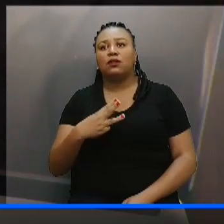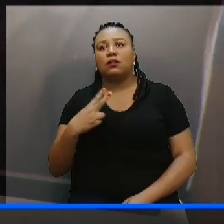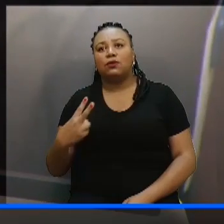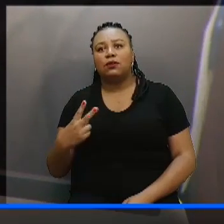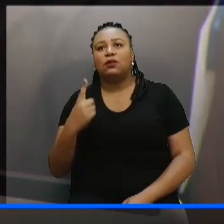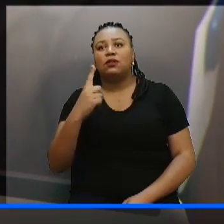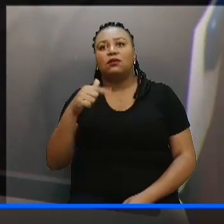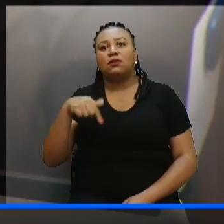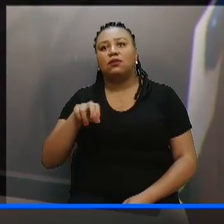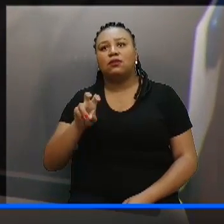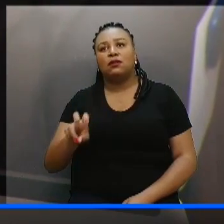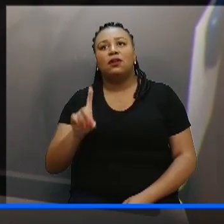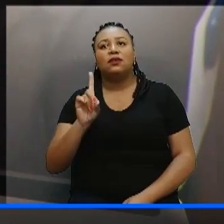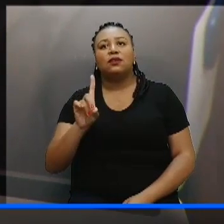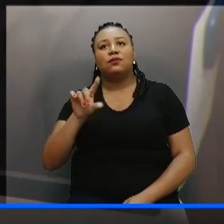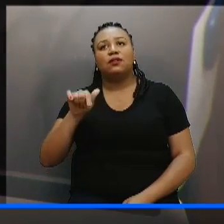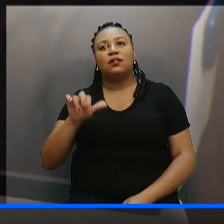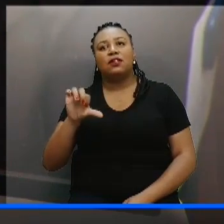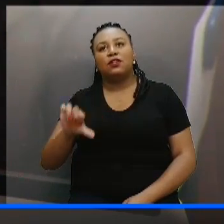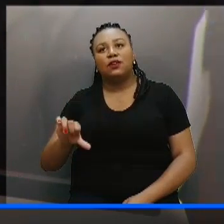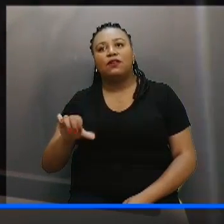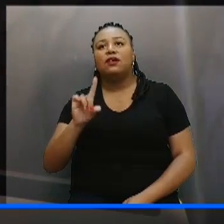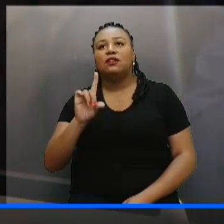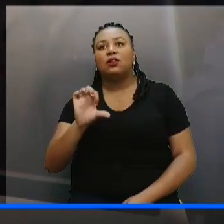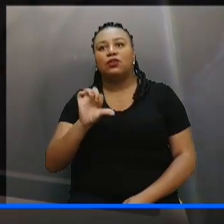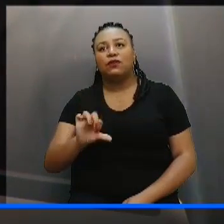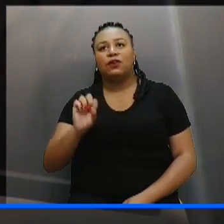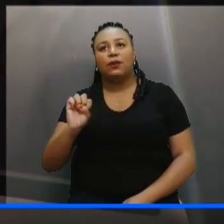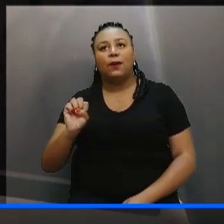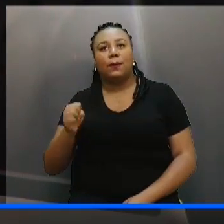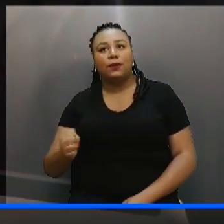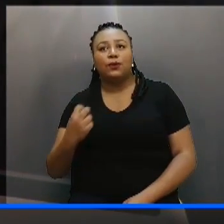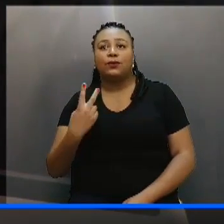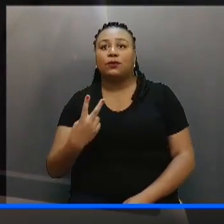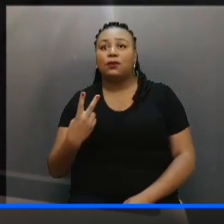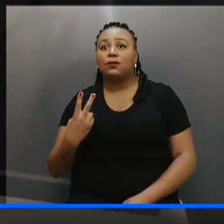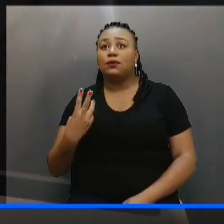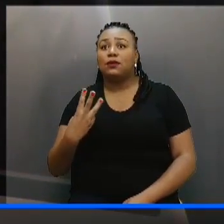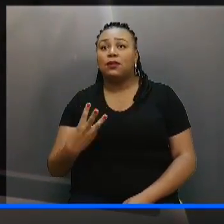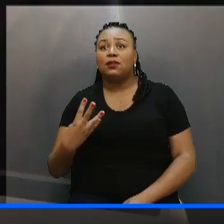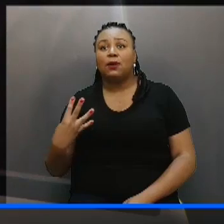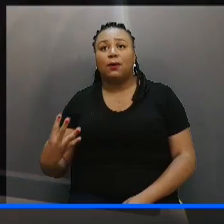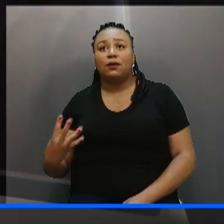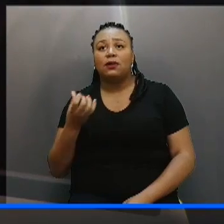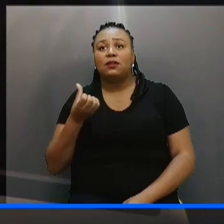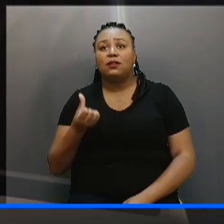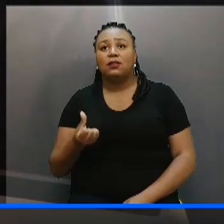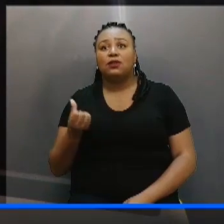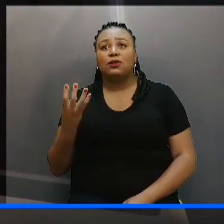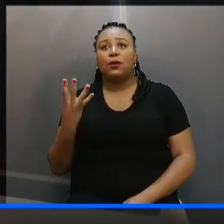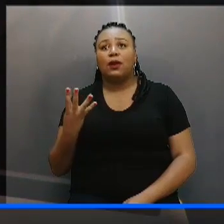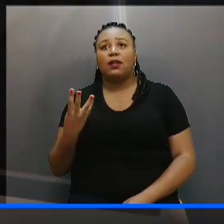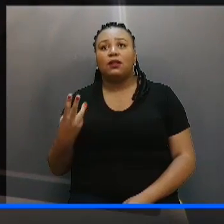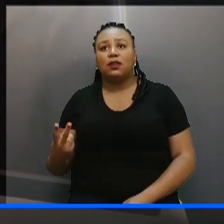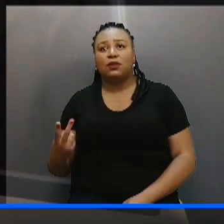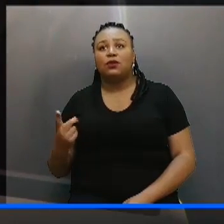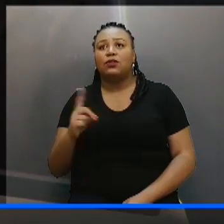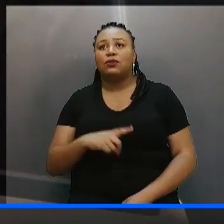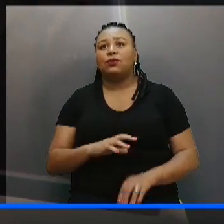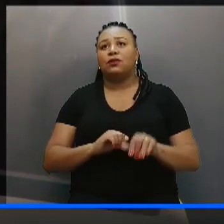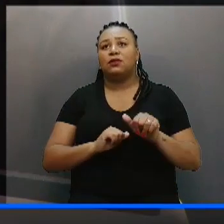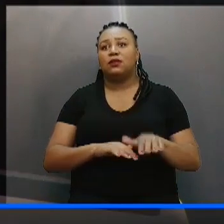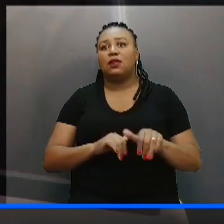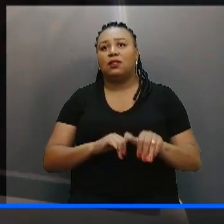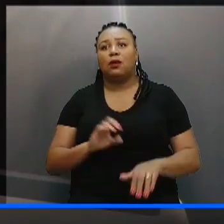175 179 198 234 642 de setembro e